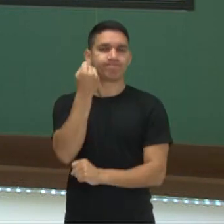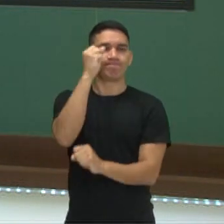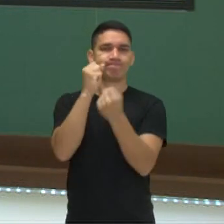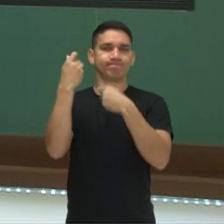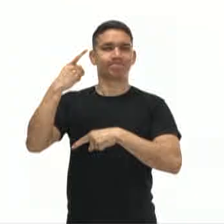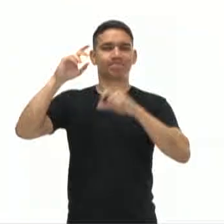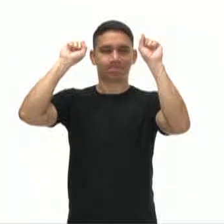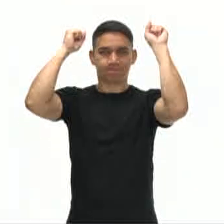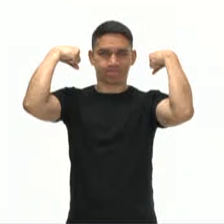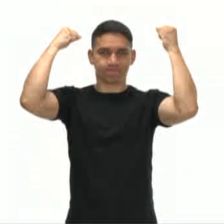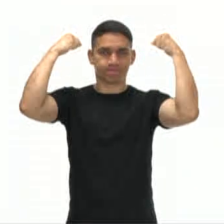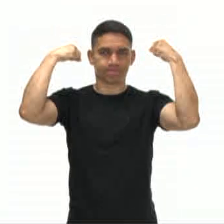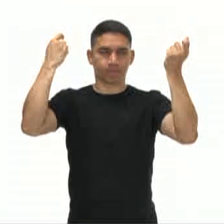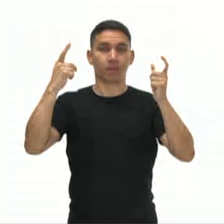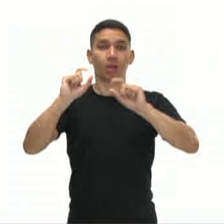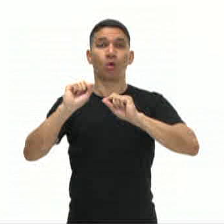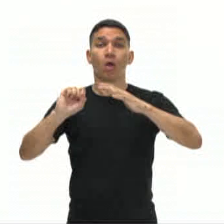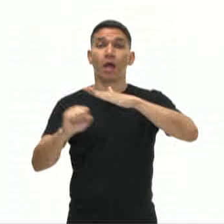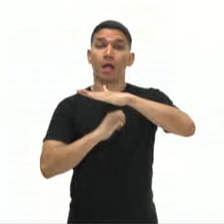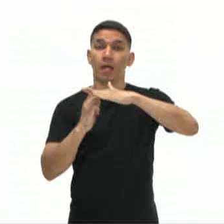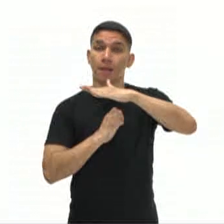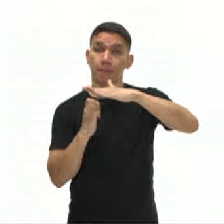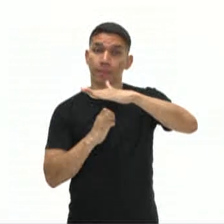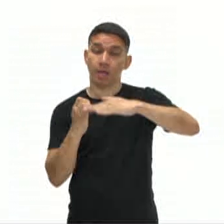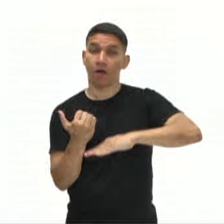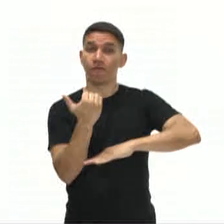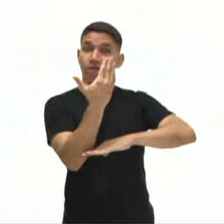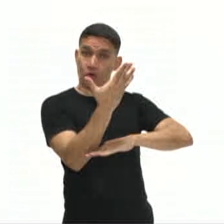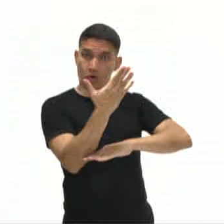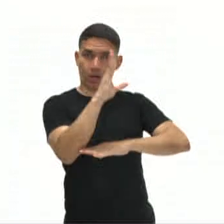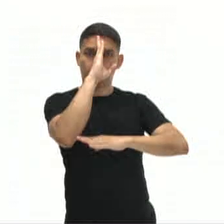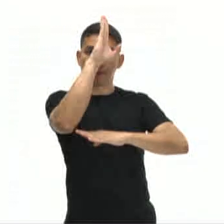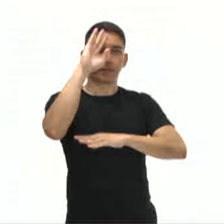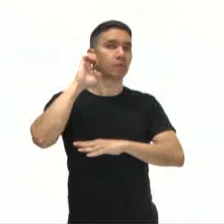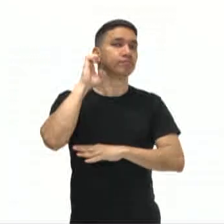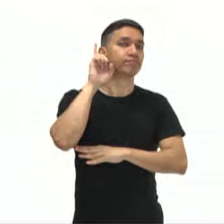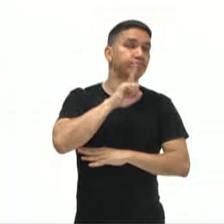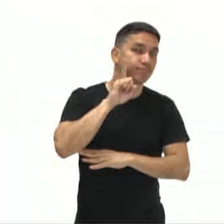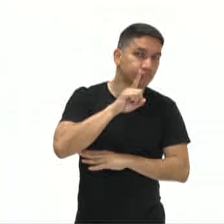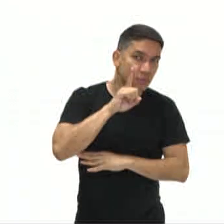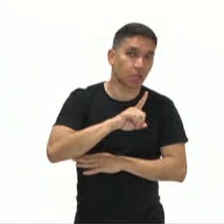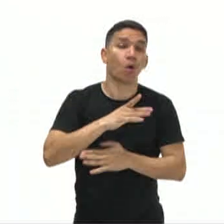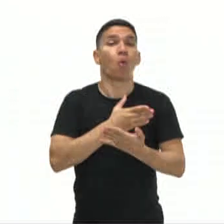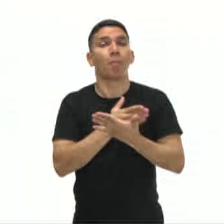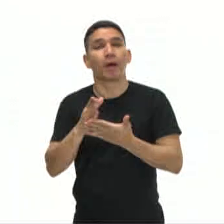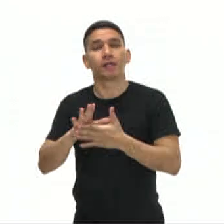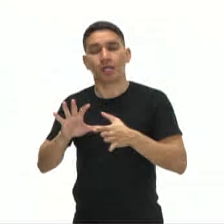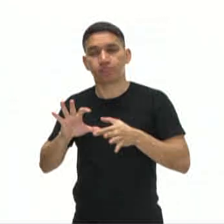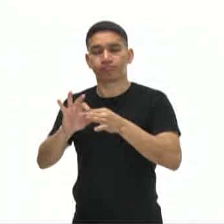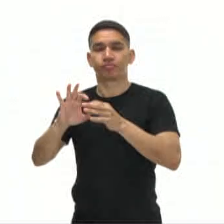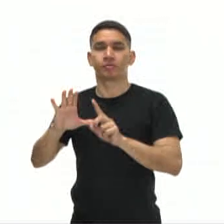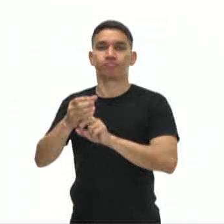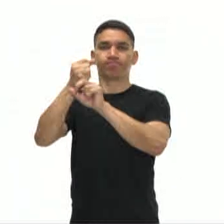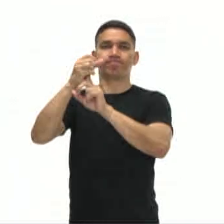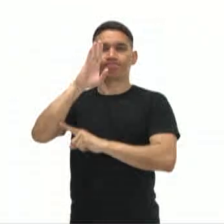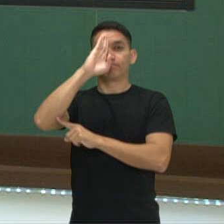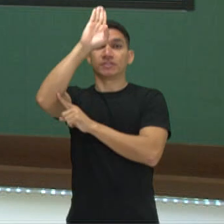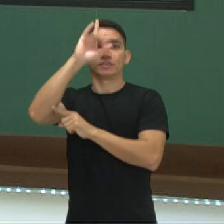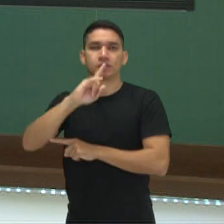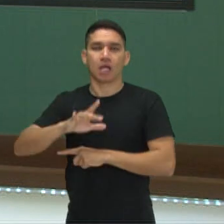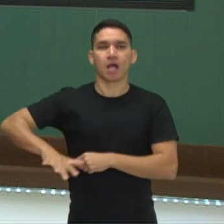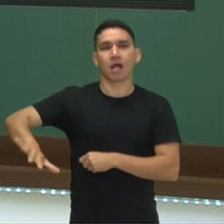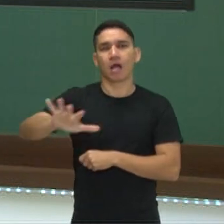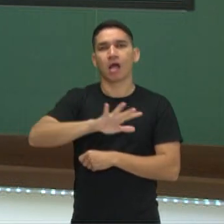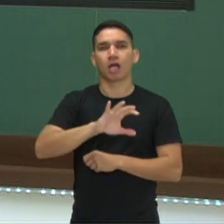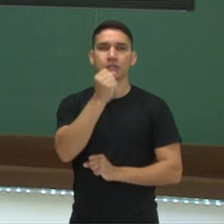mexicana. Então, empresas transnacionais, sobretudo dos Estados Unidos, passaram a dominar o parque industrial mexicano. Muito bem.